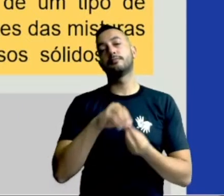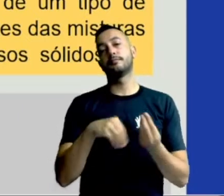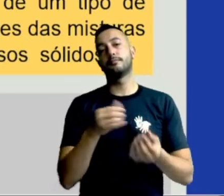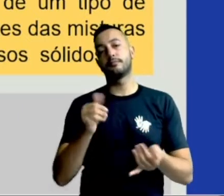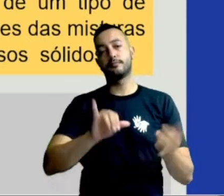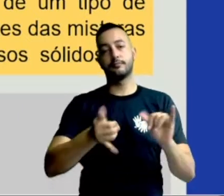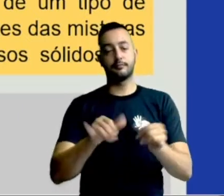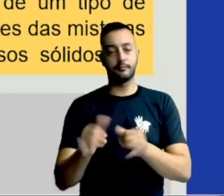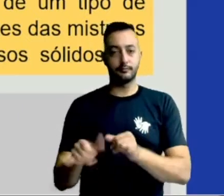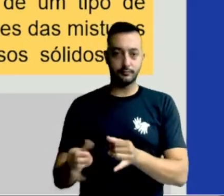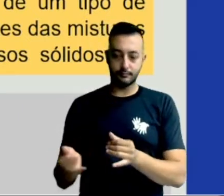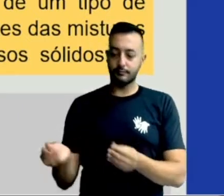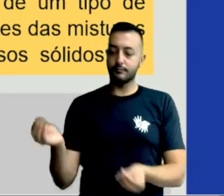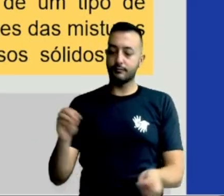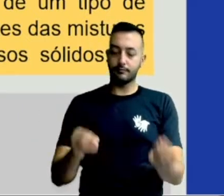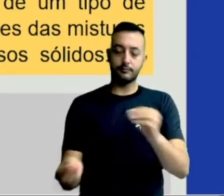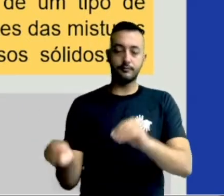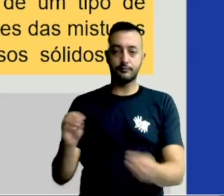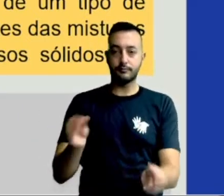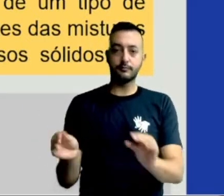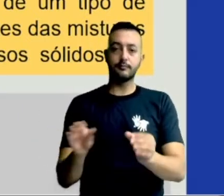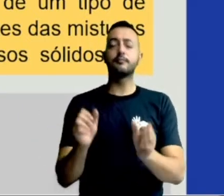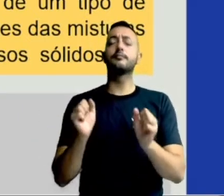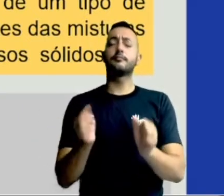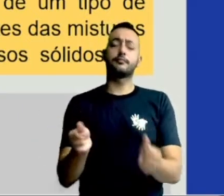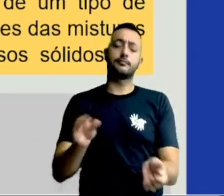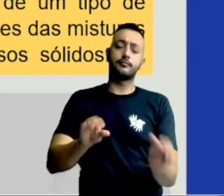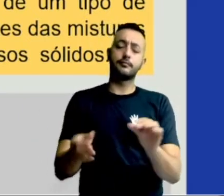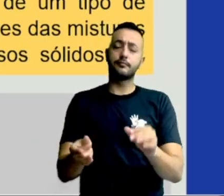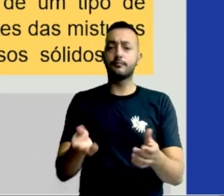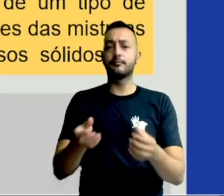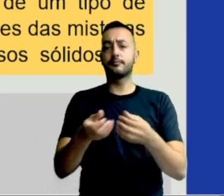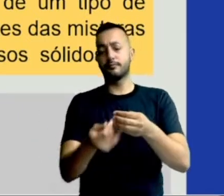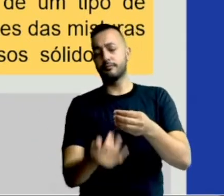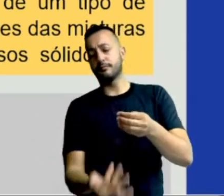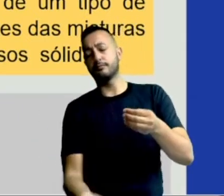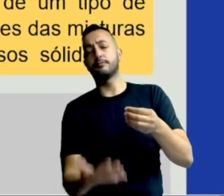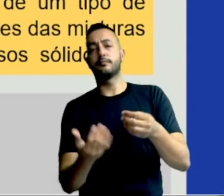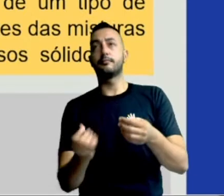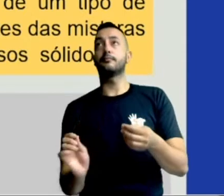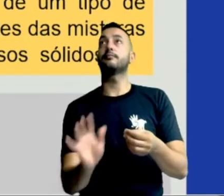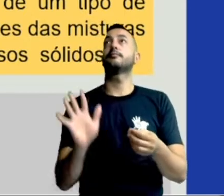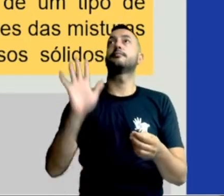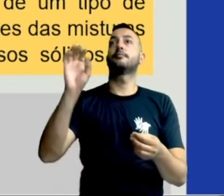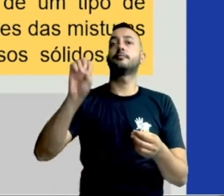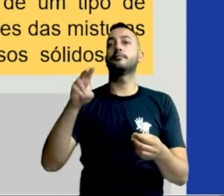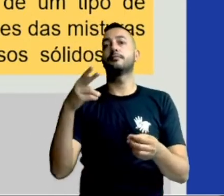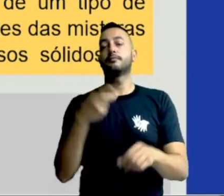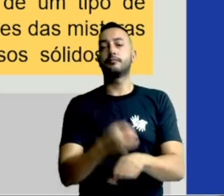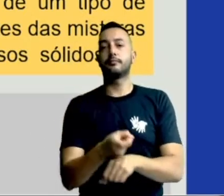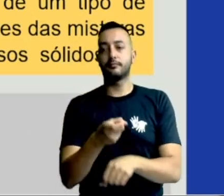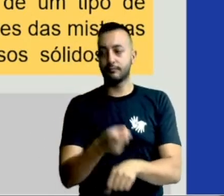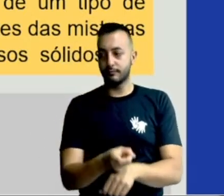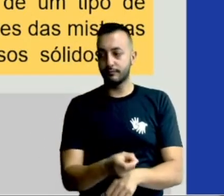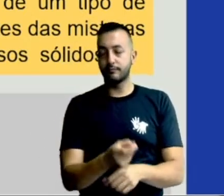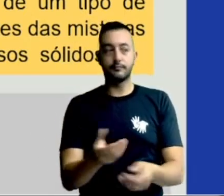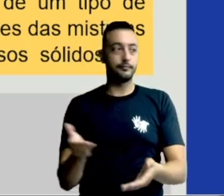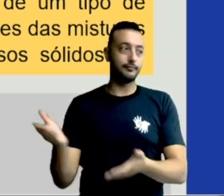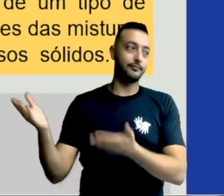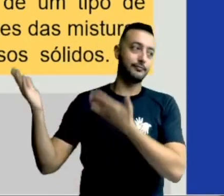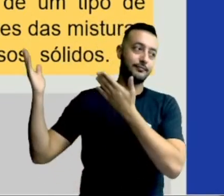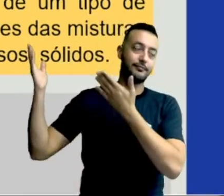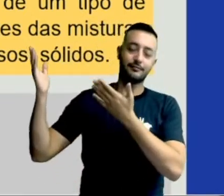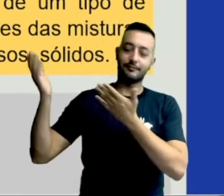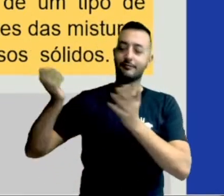Os componentes das misturas podem ser líquidos, gasosos e sólidos. Nessa imagem ao lado aí, né, maravilhosa